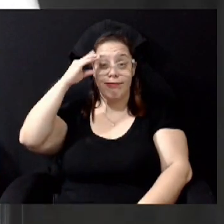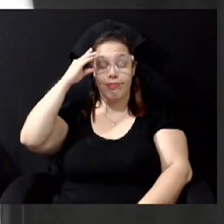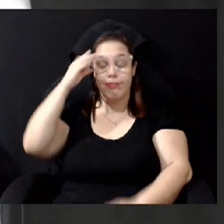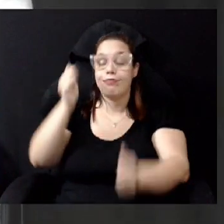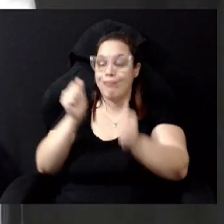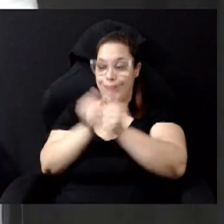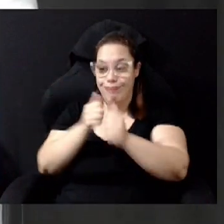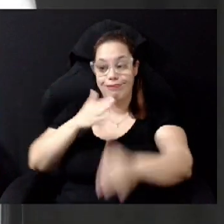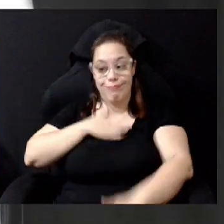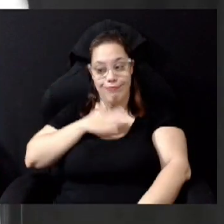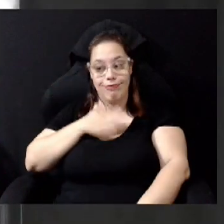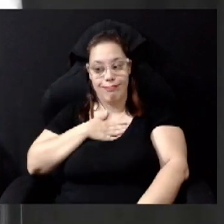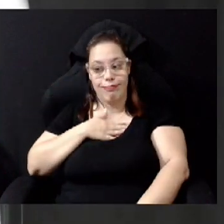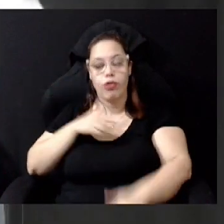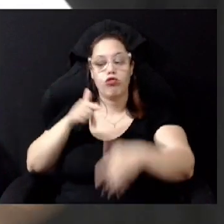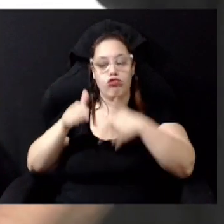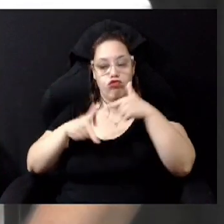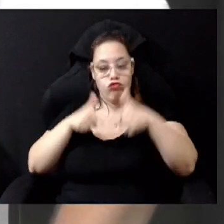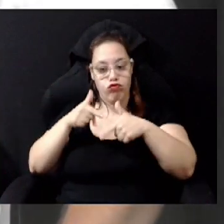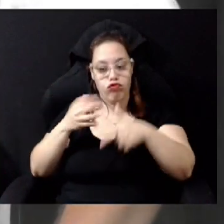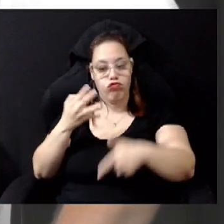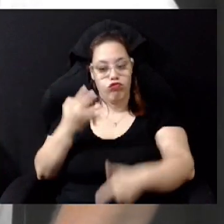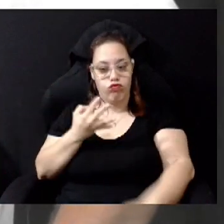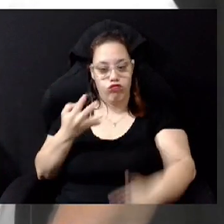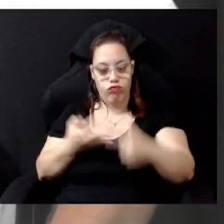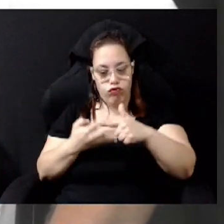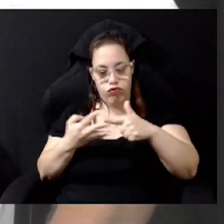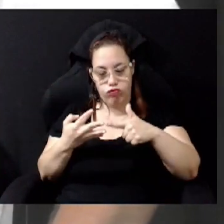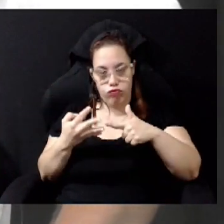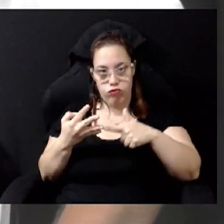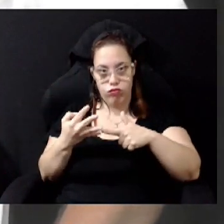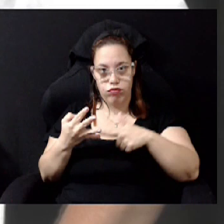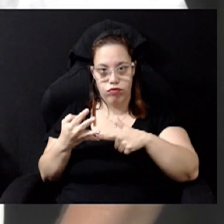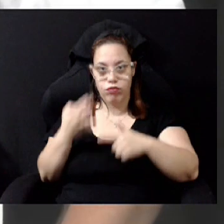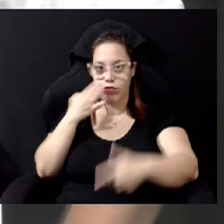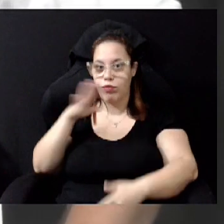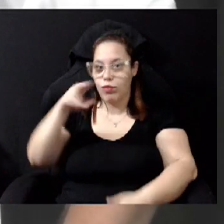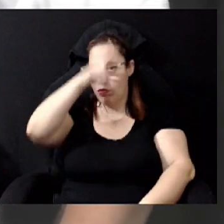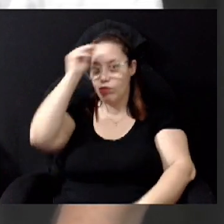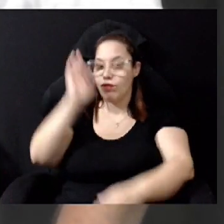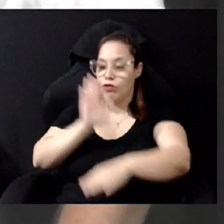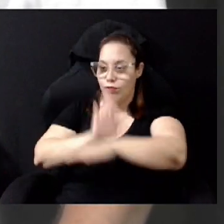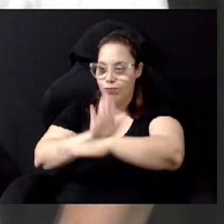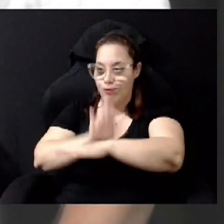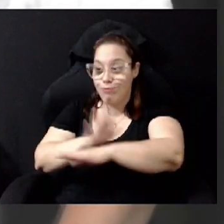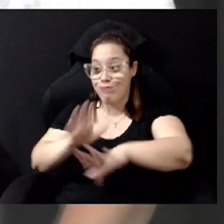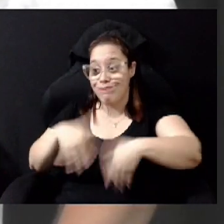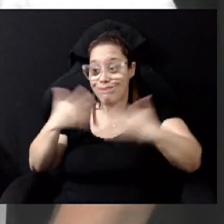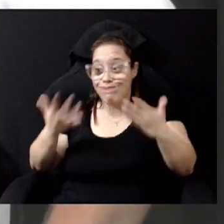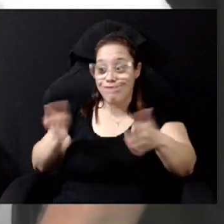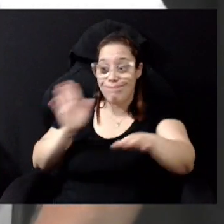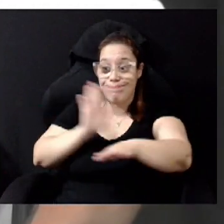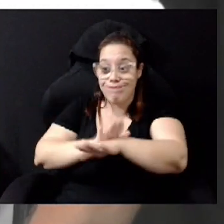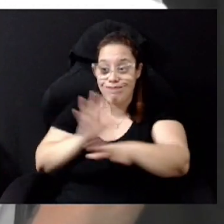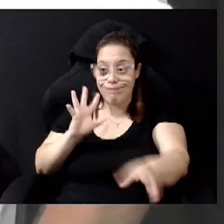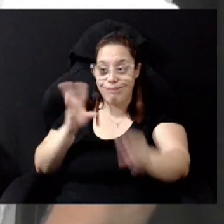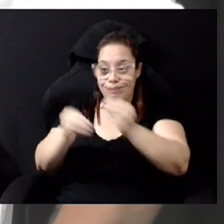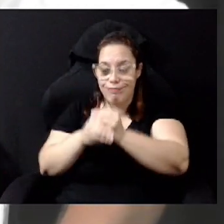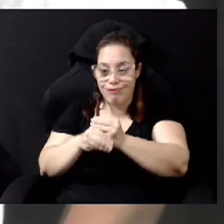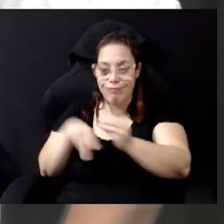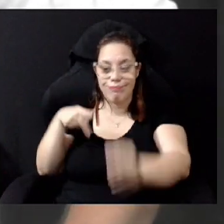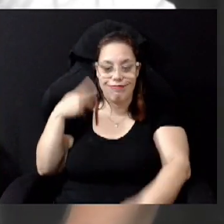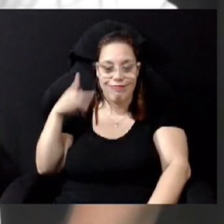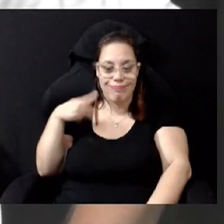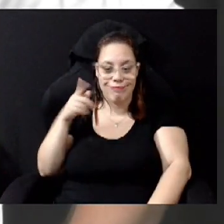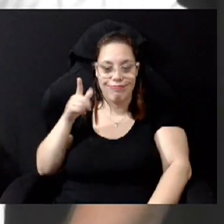vamos trabalhar a 4 mãos e pedir para o prefeito nos ajudar, quem sabe, junto com as emendas parlamentares, a gente conseguir